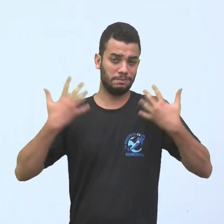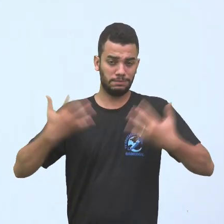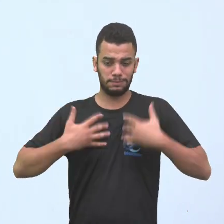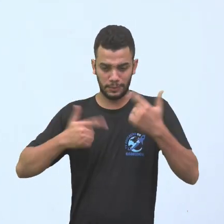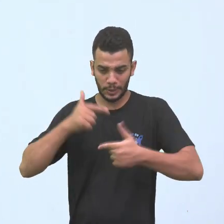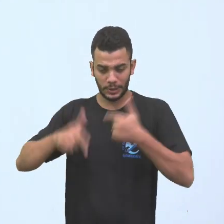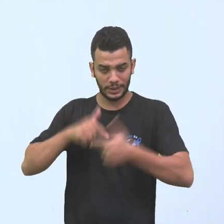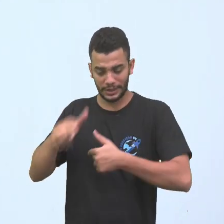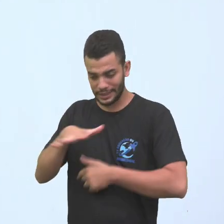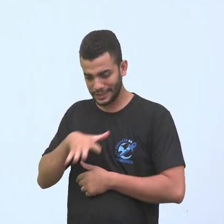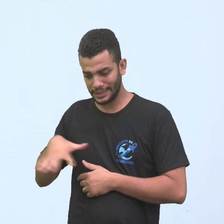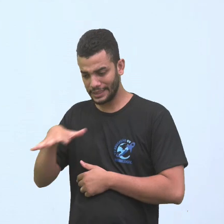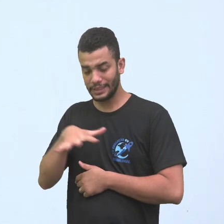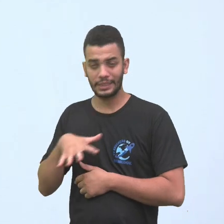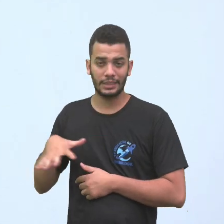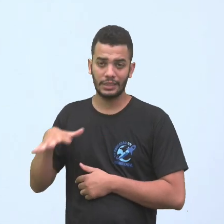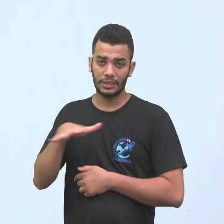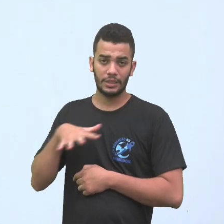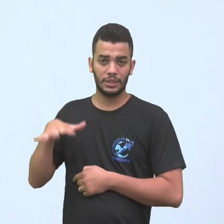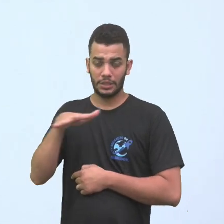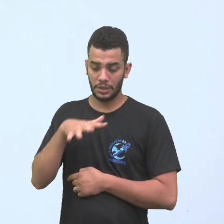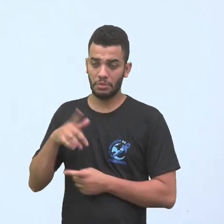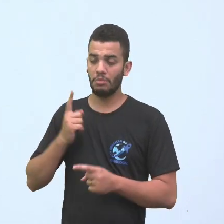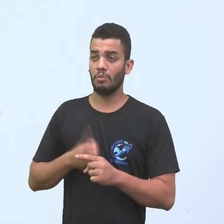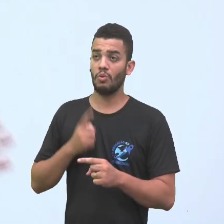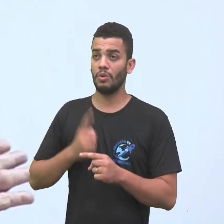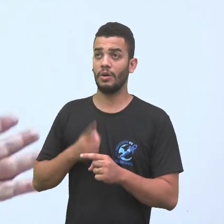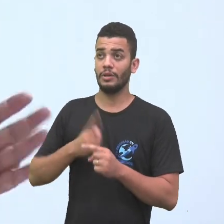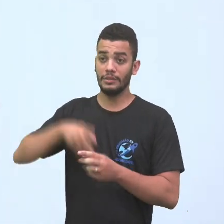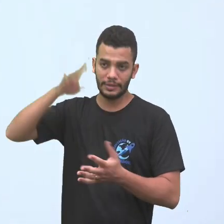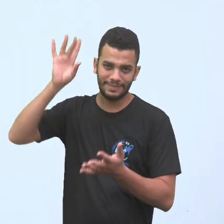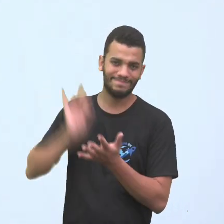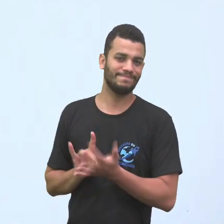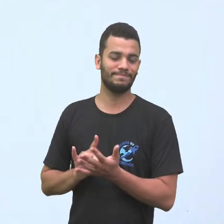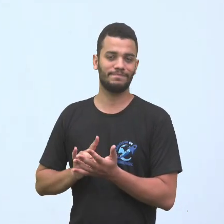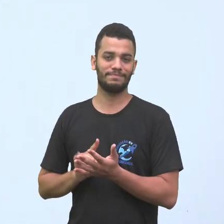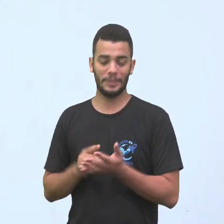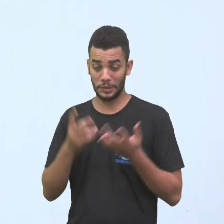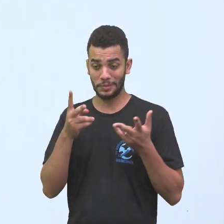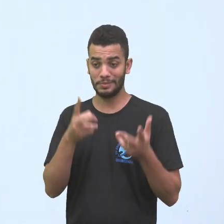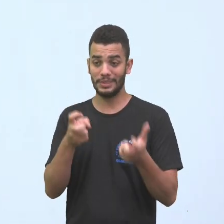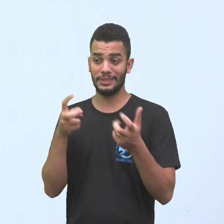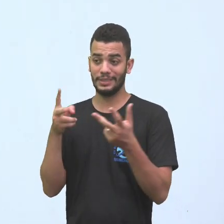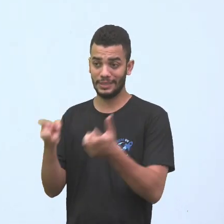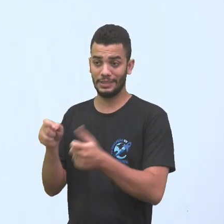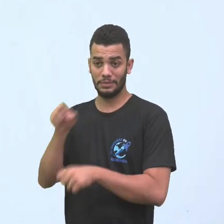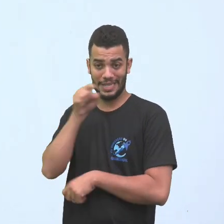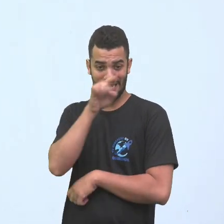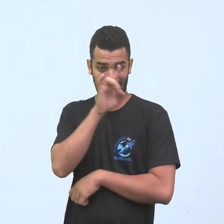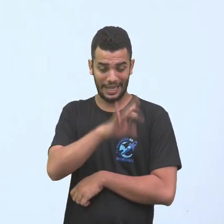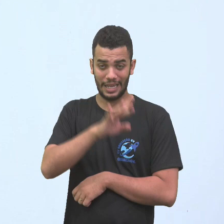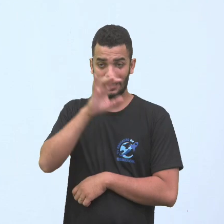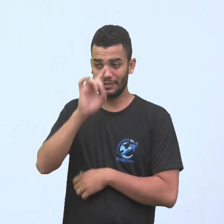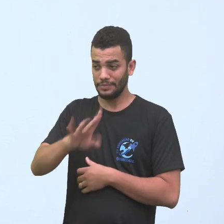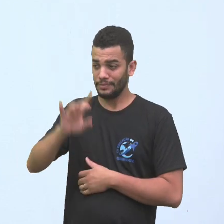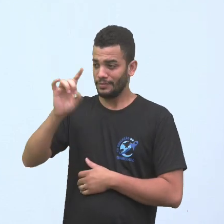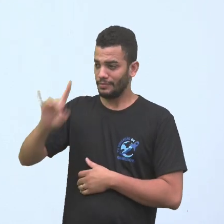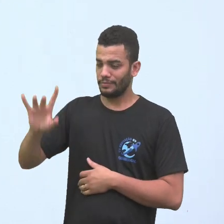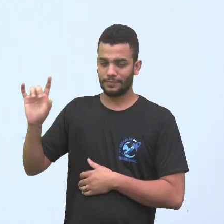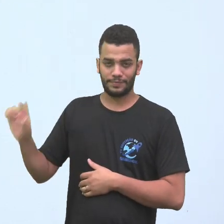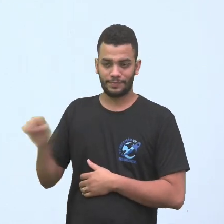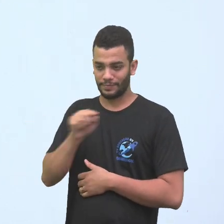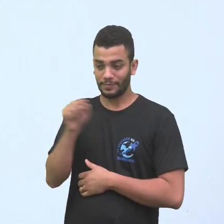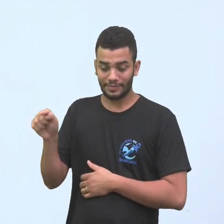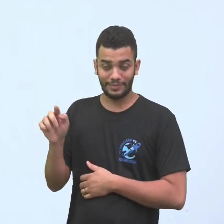com vocês, o orgulho que eu tenho de trabalhar com vocês, é quando a gente vê, né, como a Melissa disse aqui, o que a gente representa